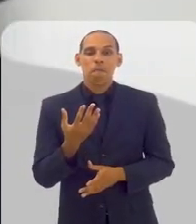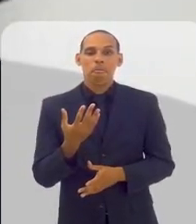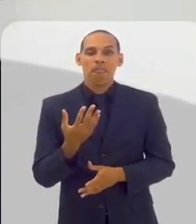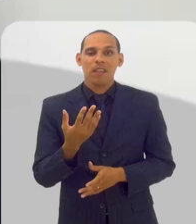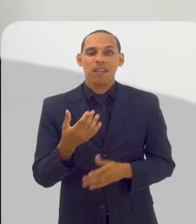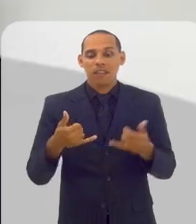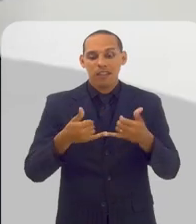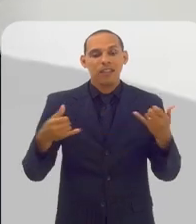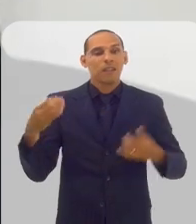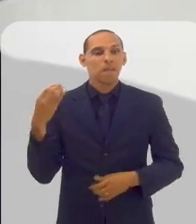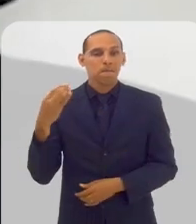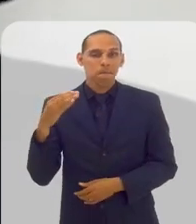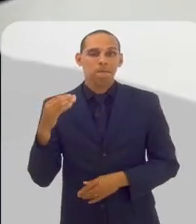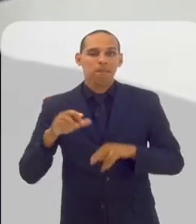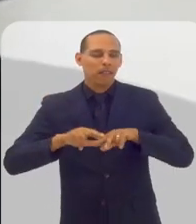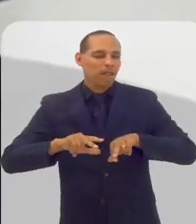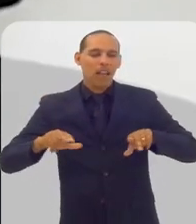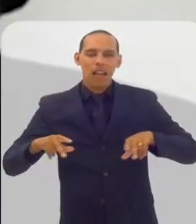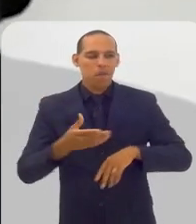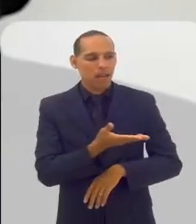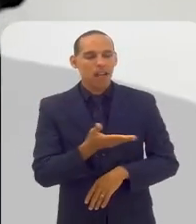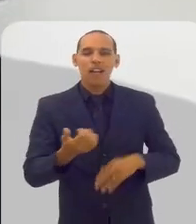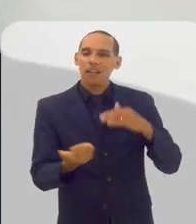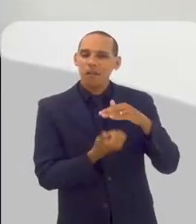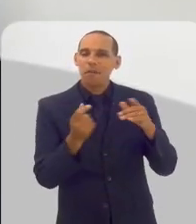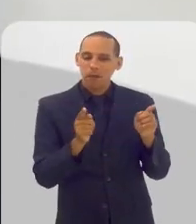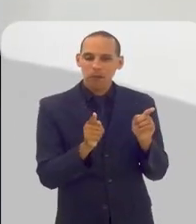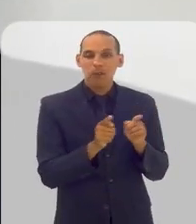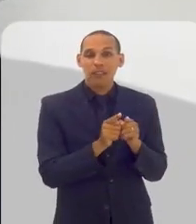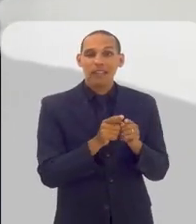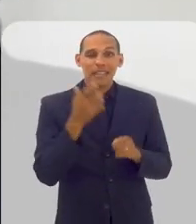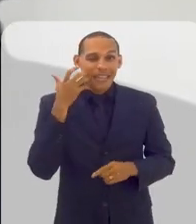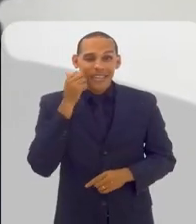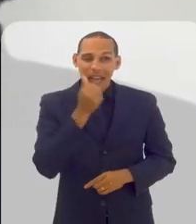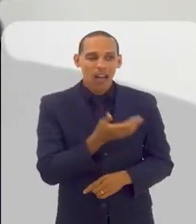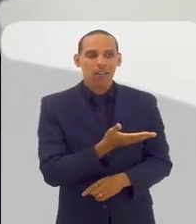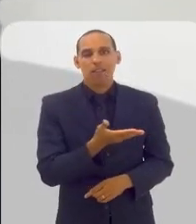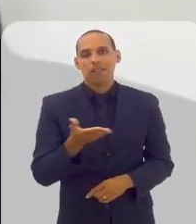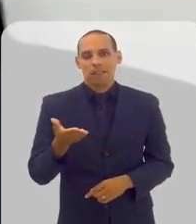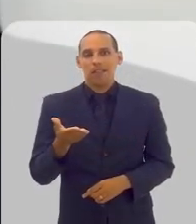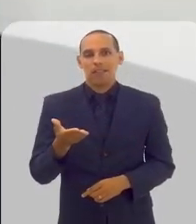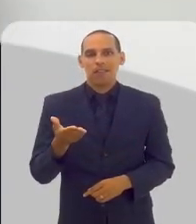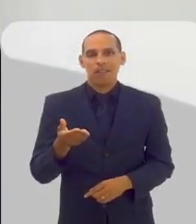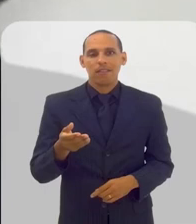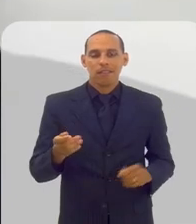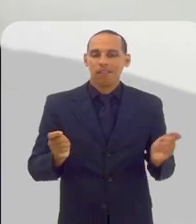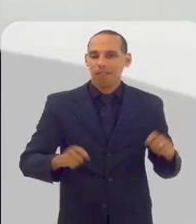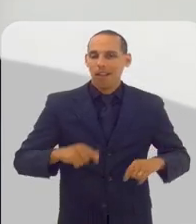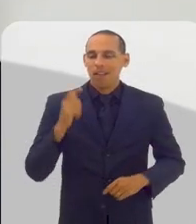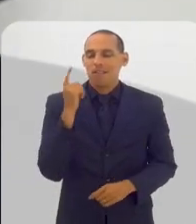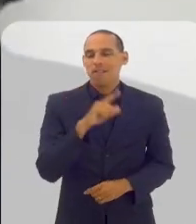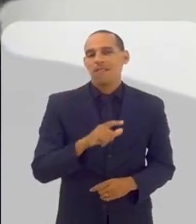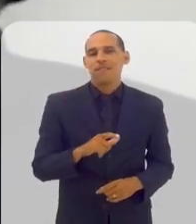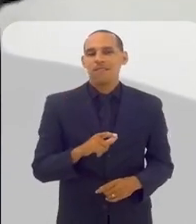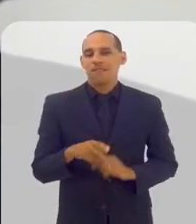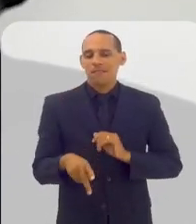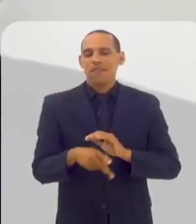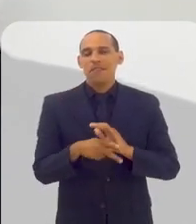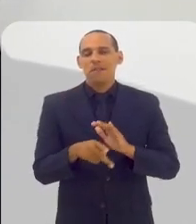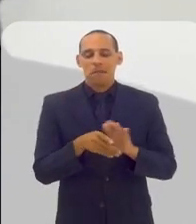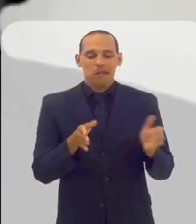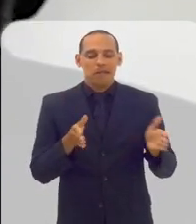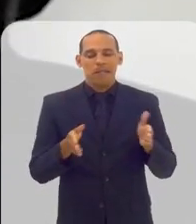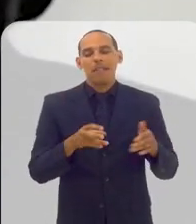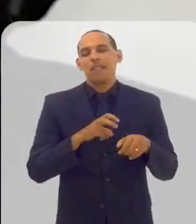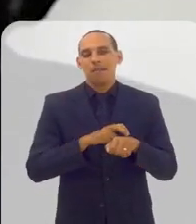criou várias linhas de crédito para as micro pequenas empresas para salvar essas micro pequenas empresas